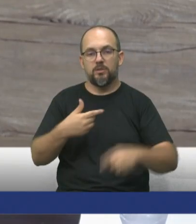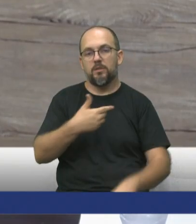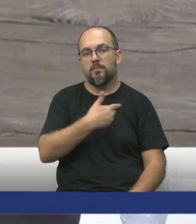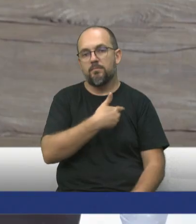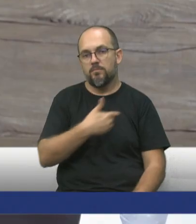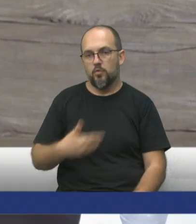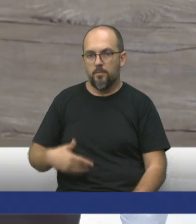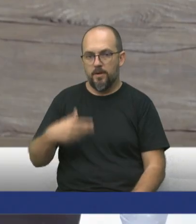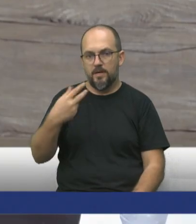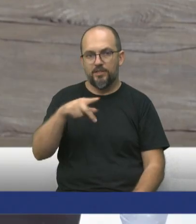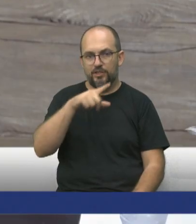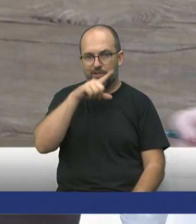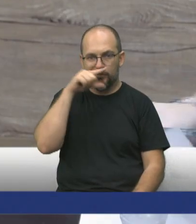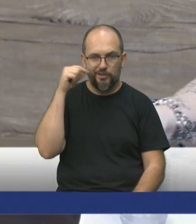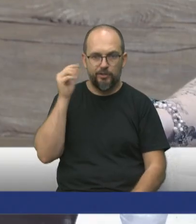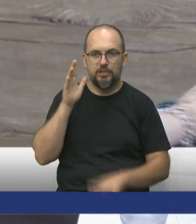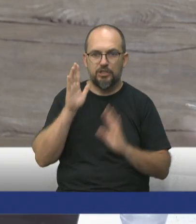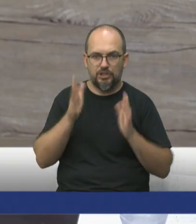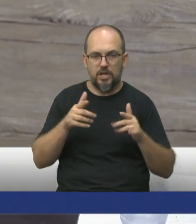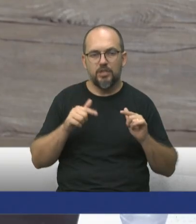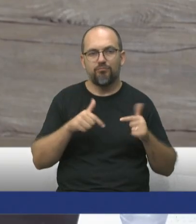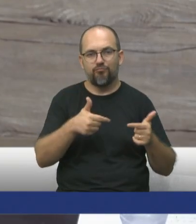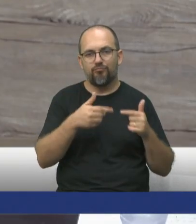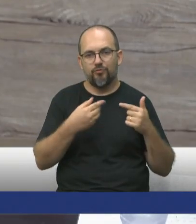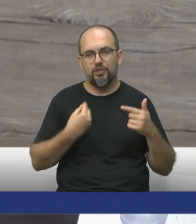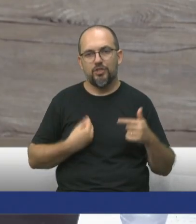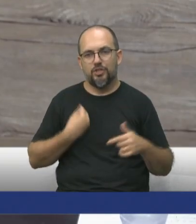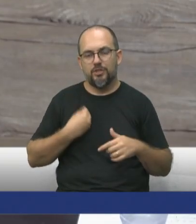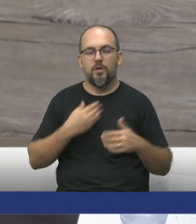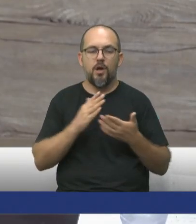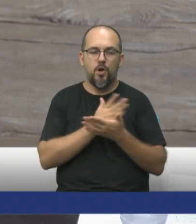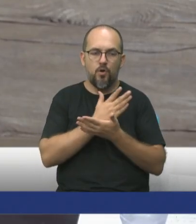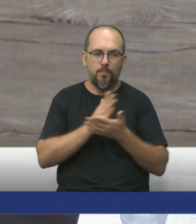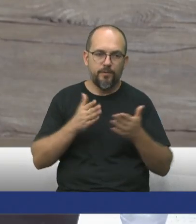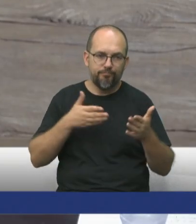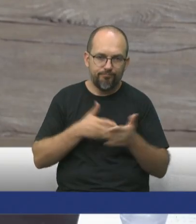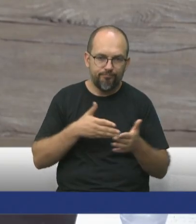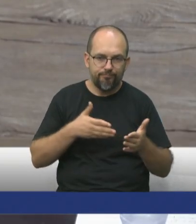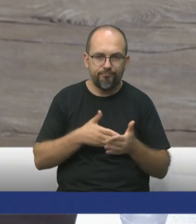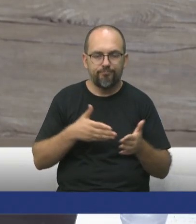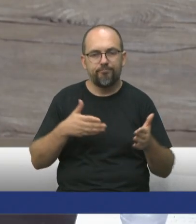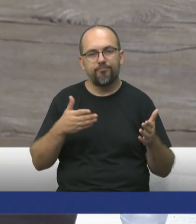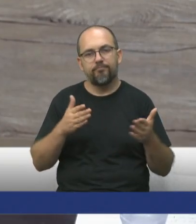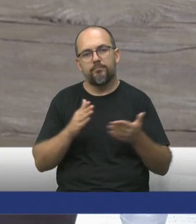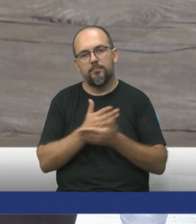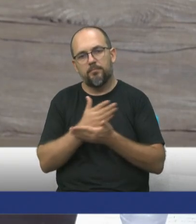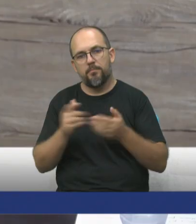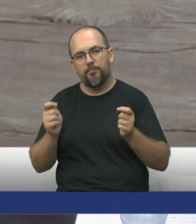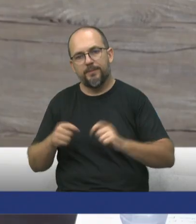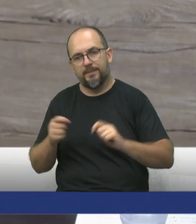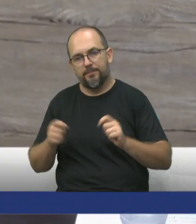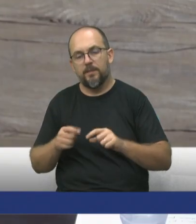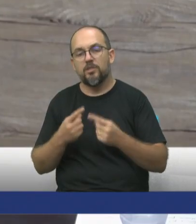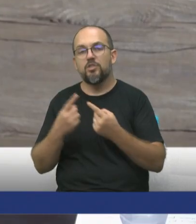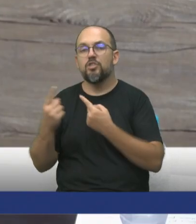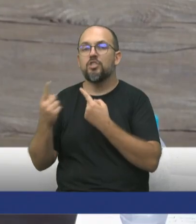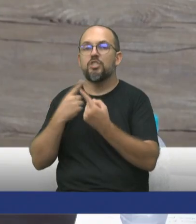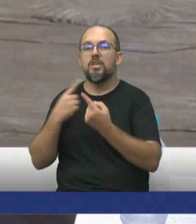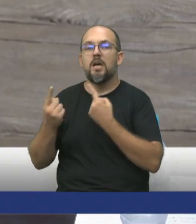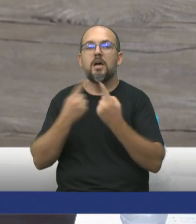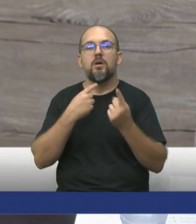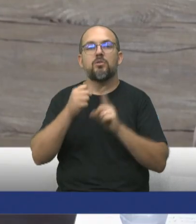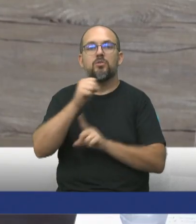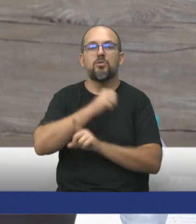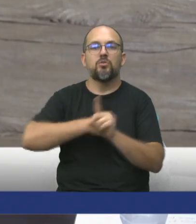desempenha, já atua, nas suas limitações, nas suas possibilidades, e em diálogo com a sociedade civil